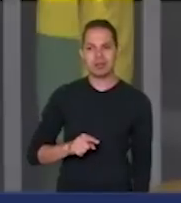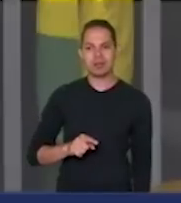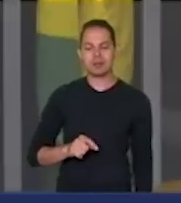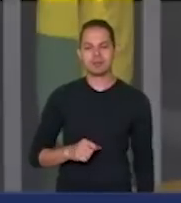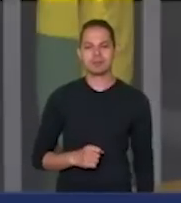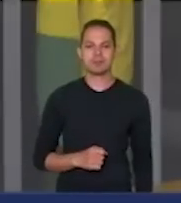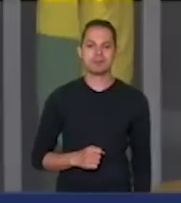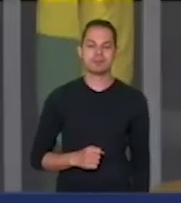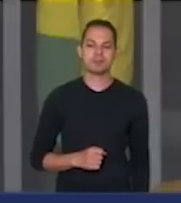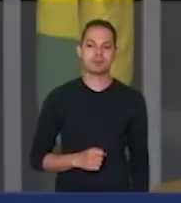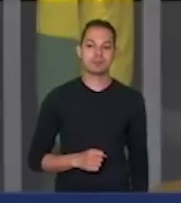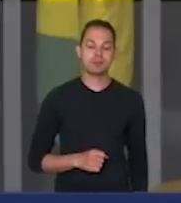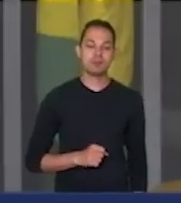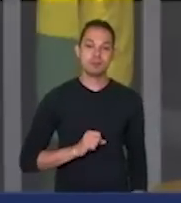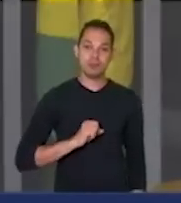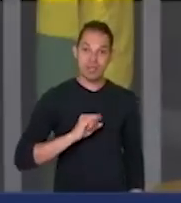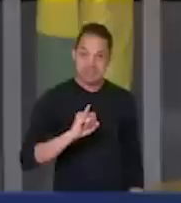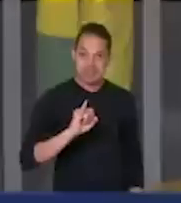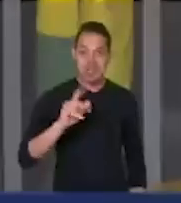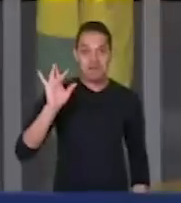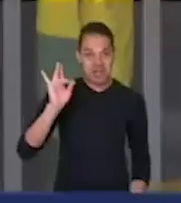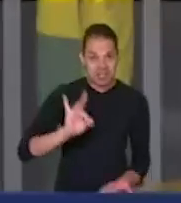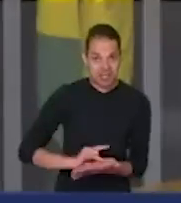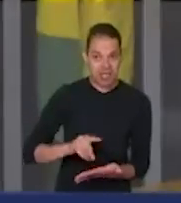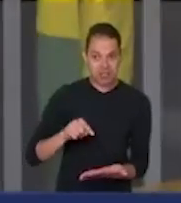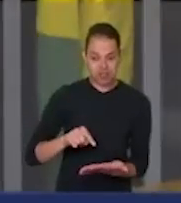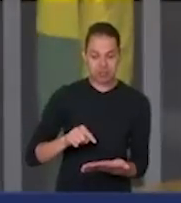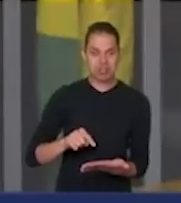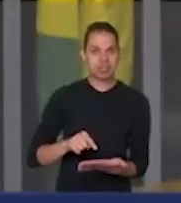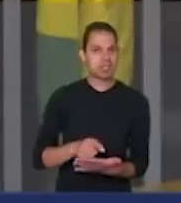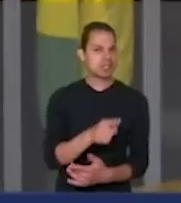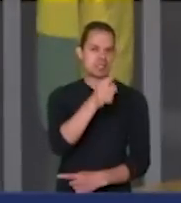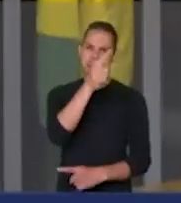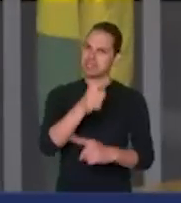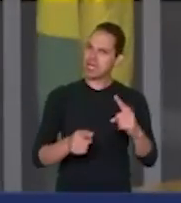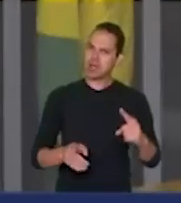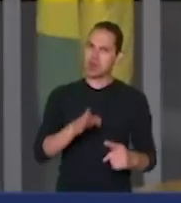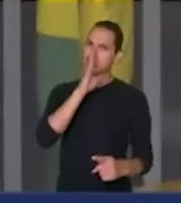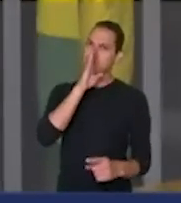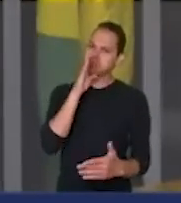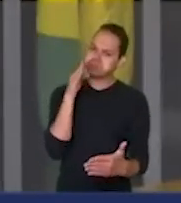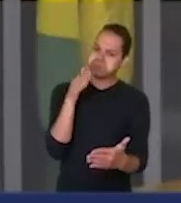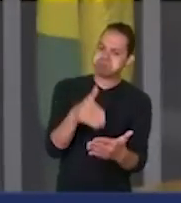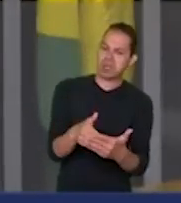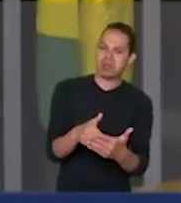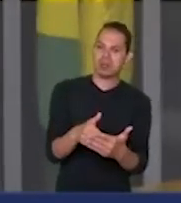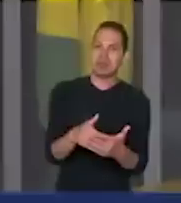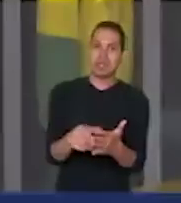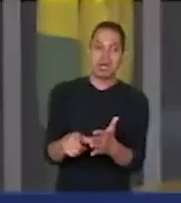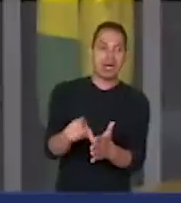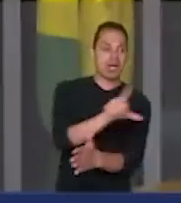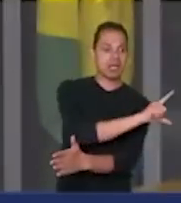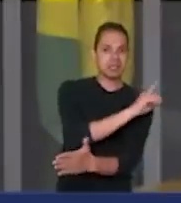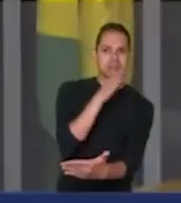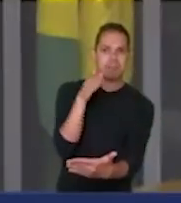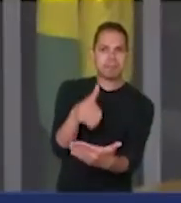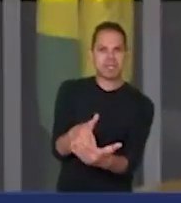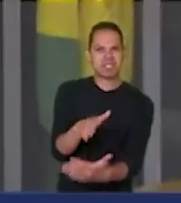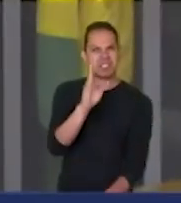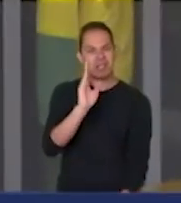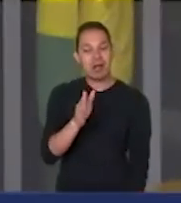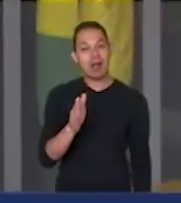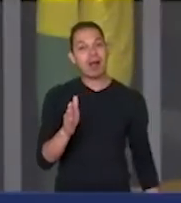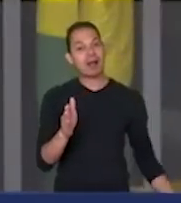Se for verdade, ela está censurada. Previamente, censura prévia. Até o